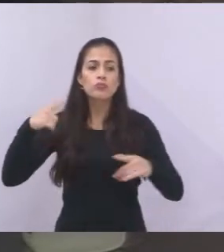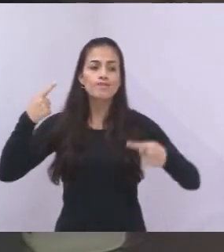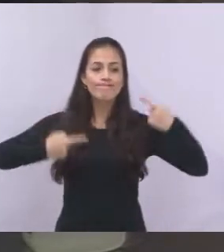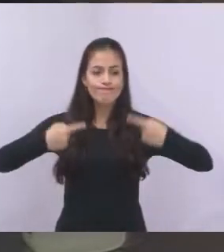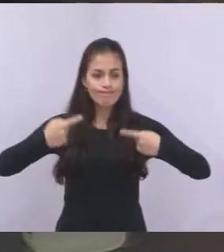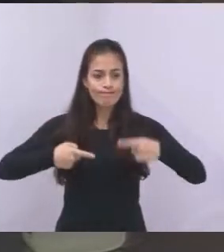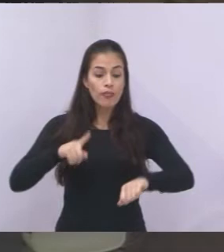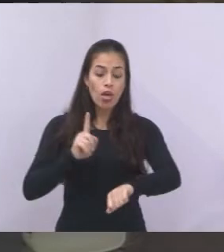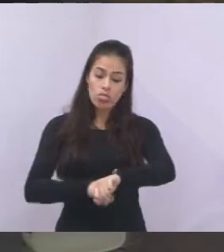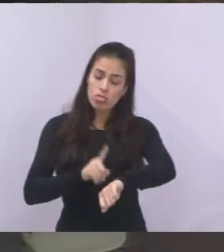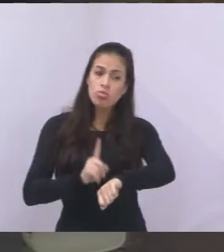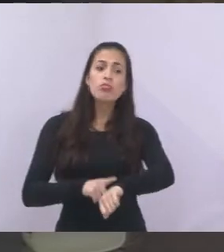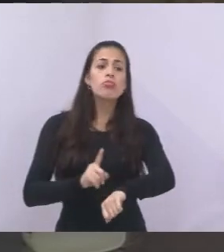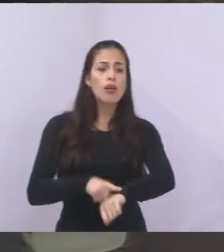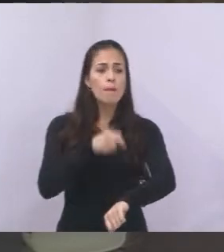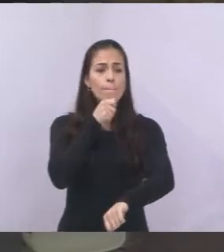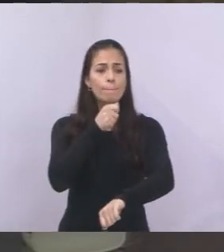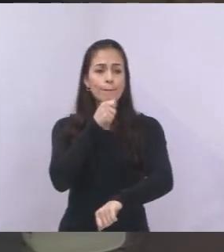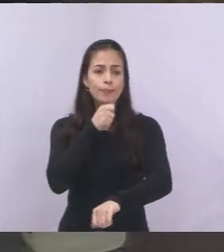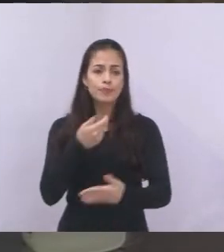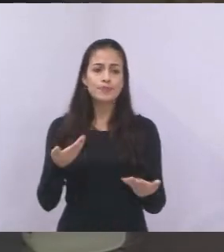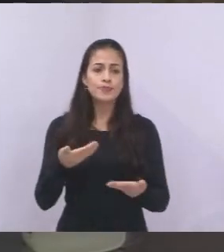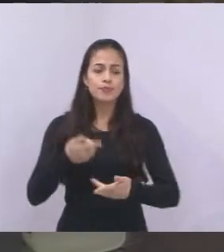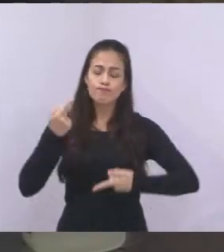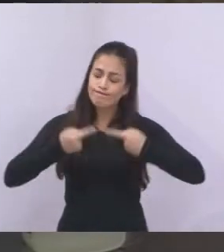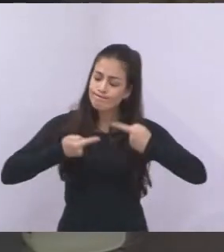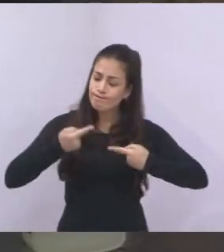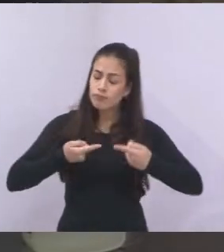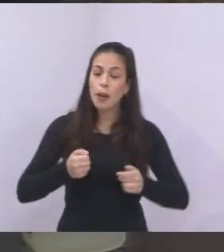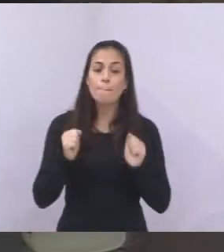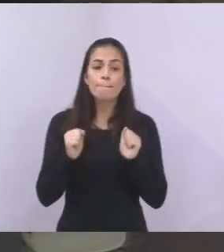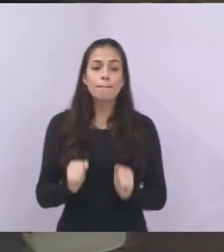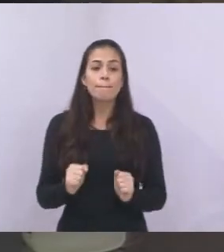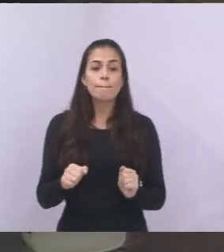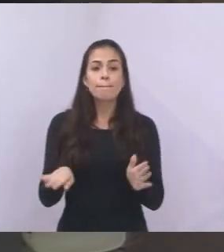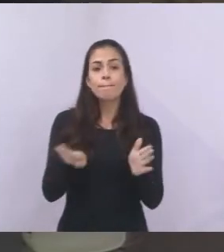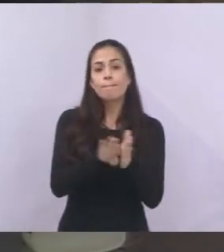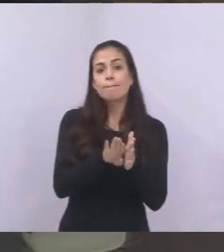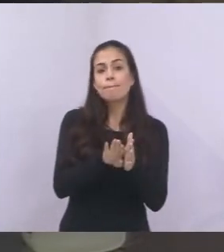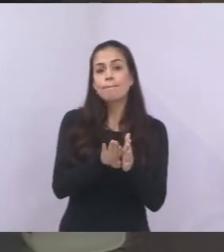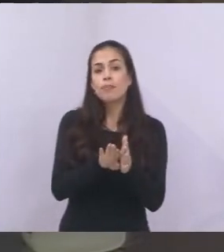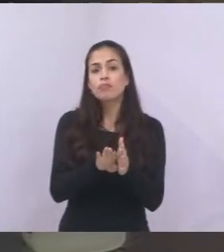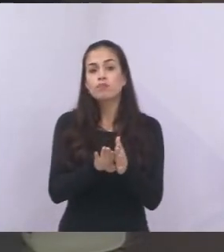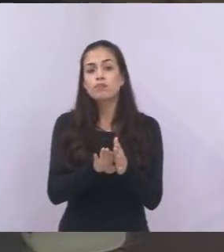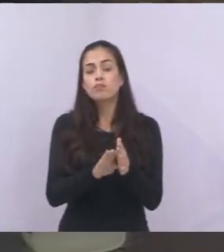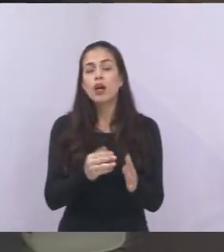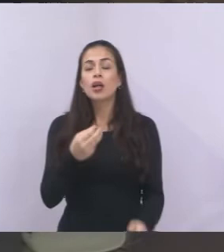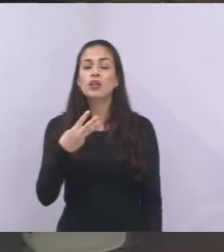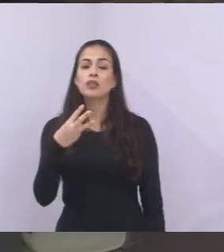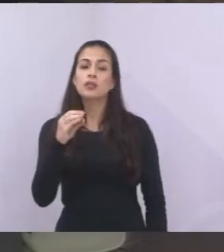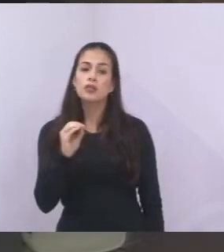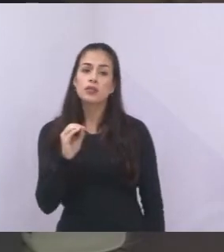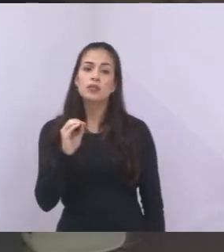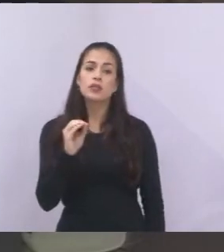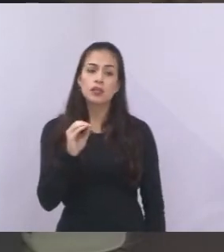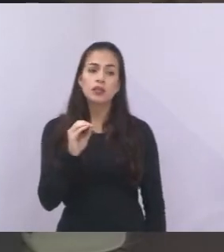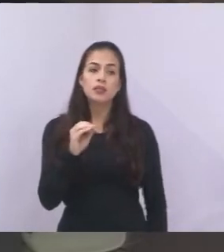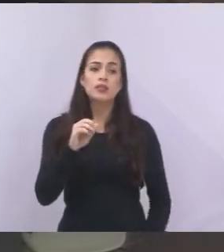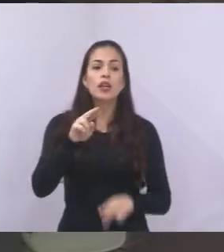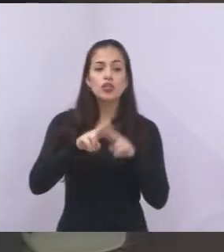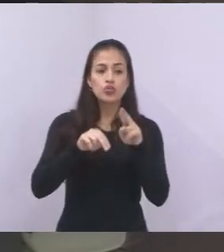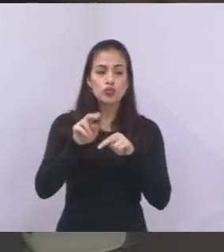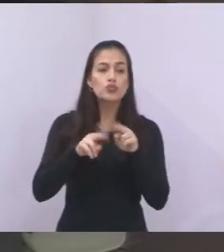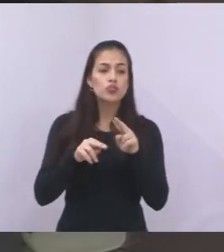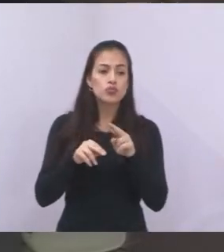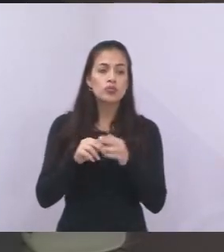tem tempo de se discutir, que pode ser até dia 30 ser votado, tem mais 15 dias, então não é falta de tempo,